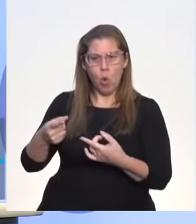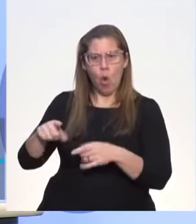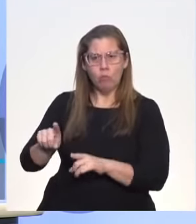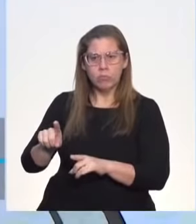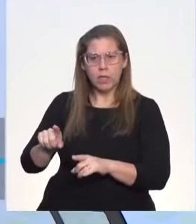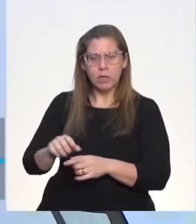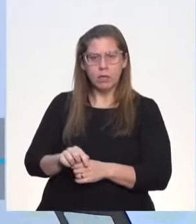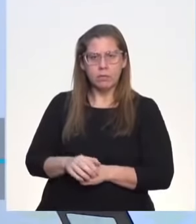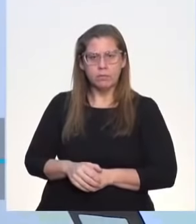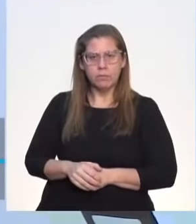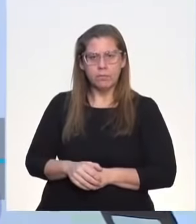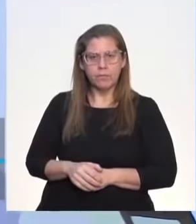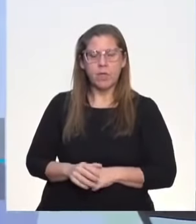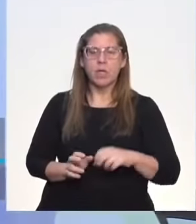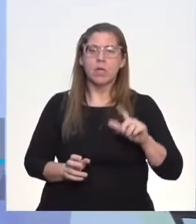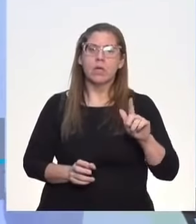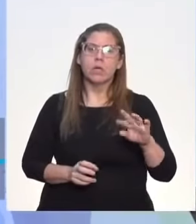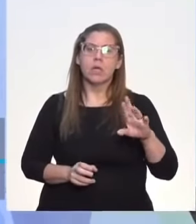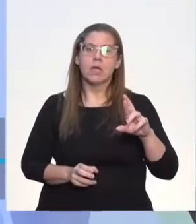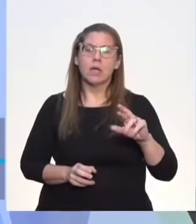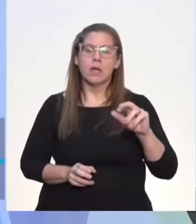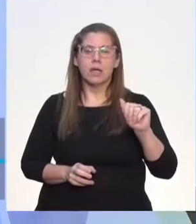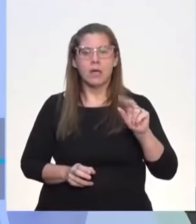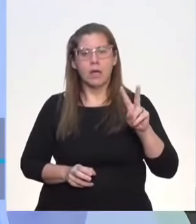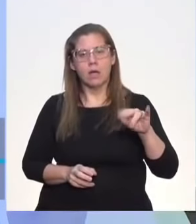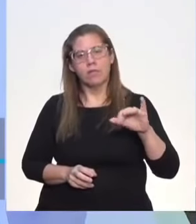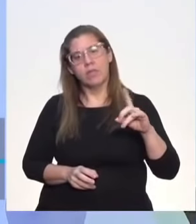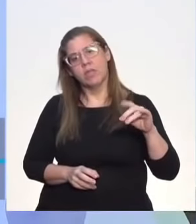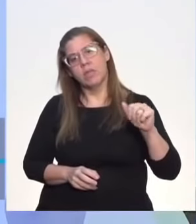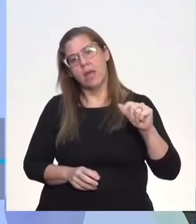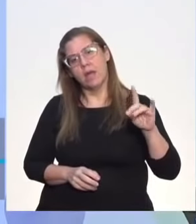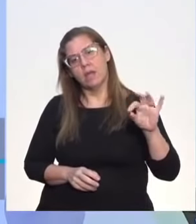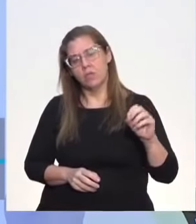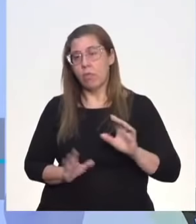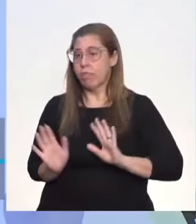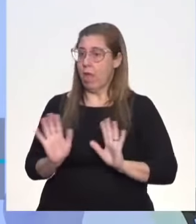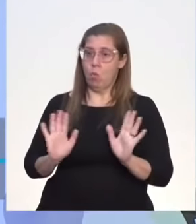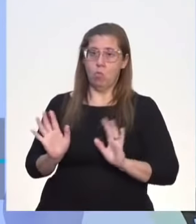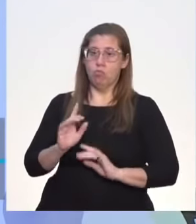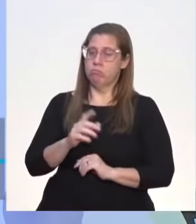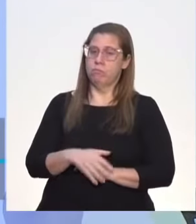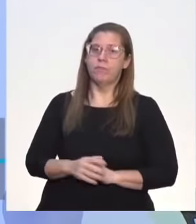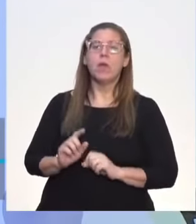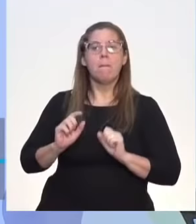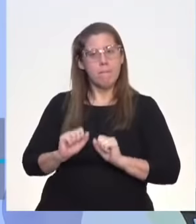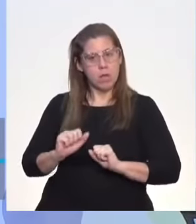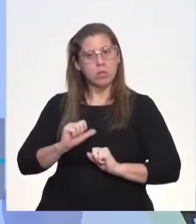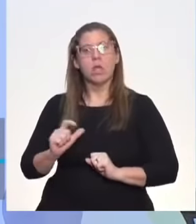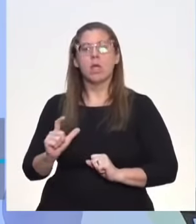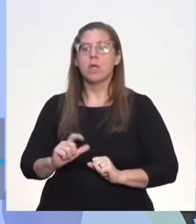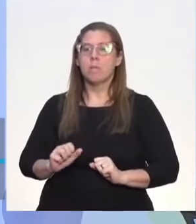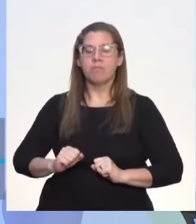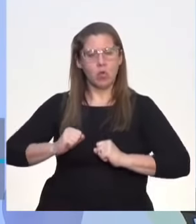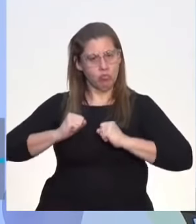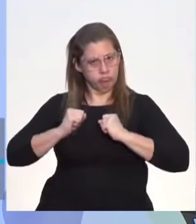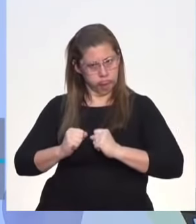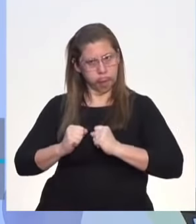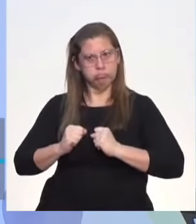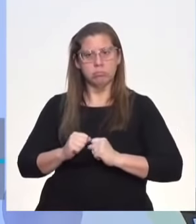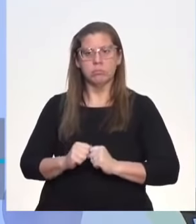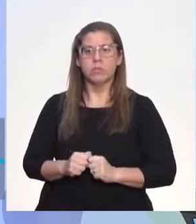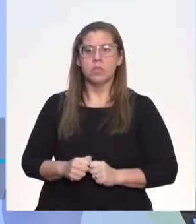não contra a gravidade não mas eu posso ter uma energia potencial é resistiva